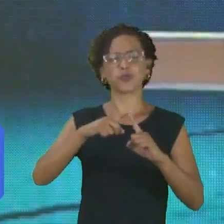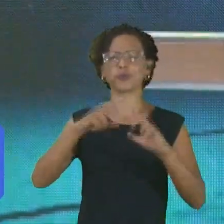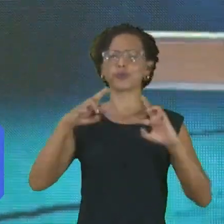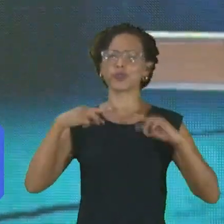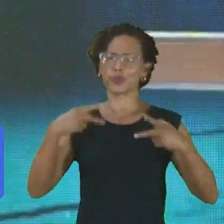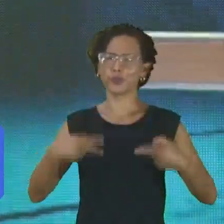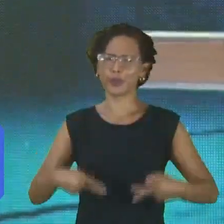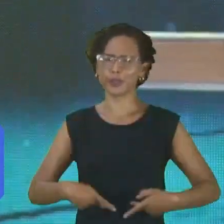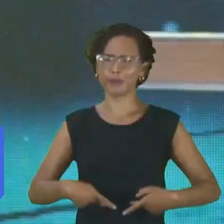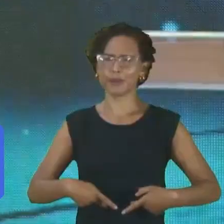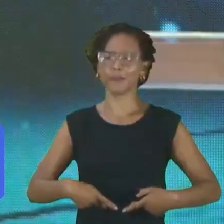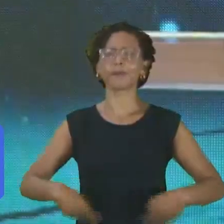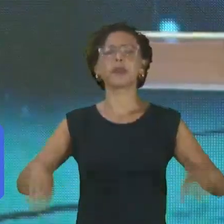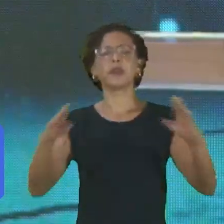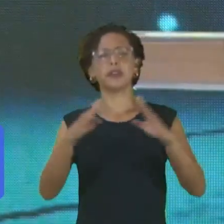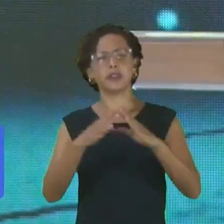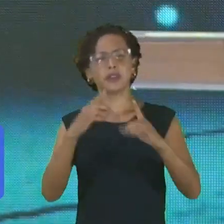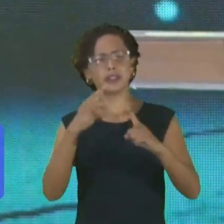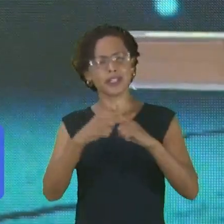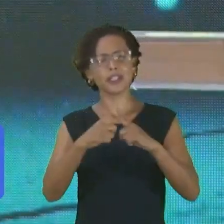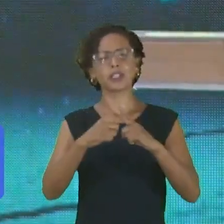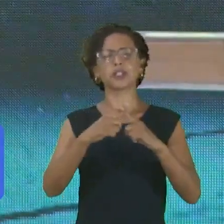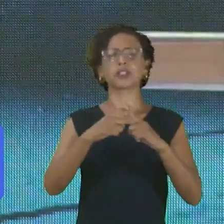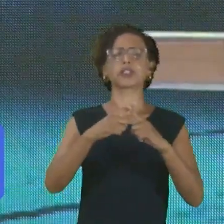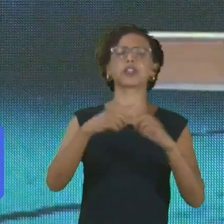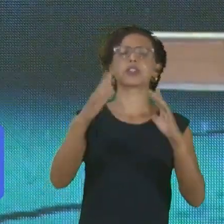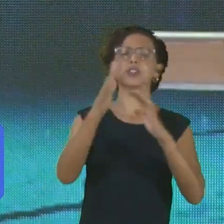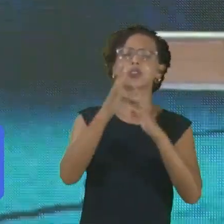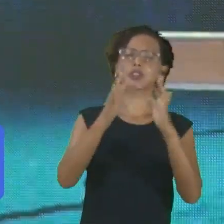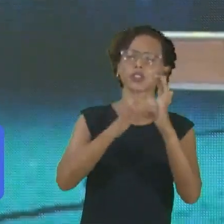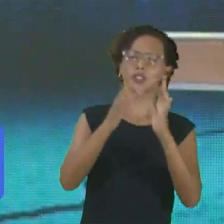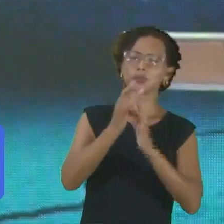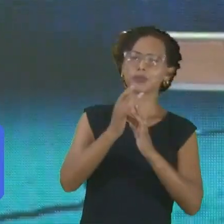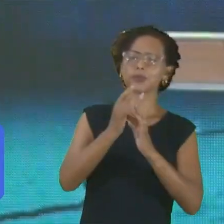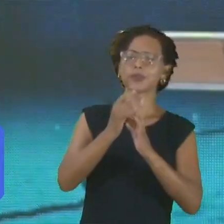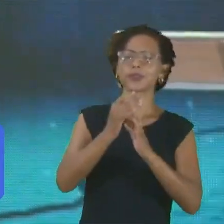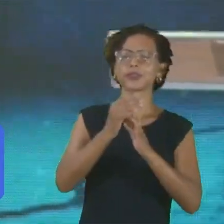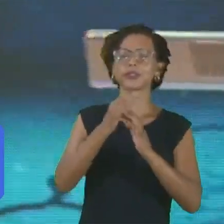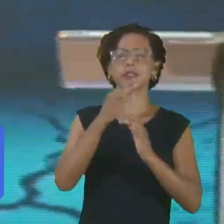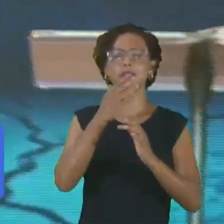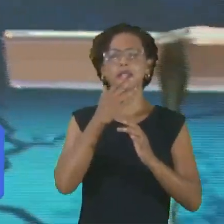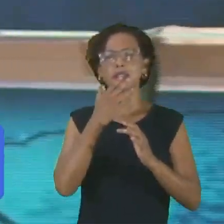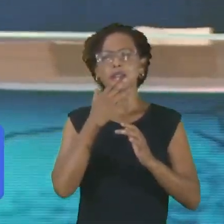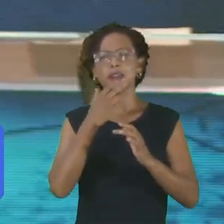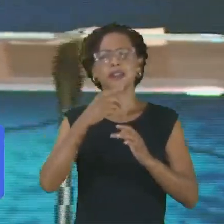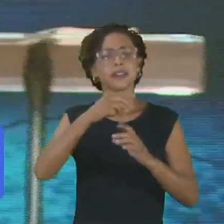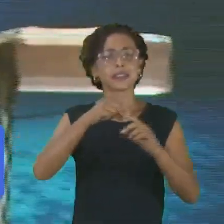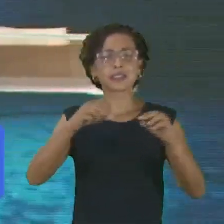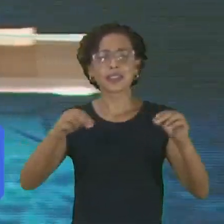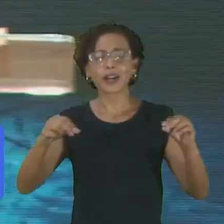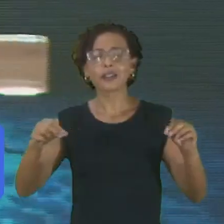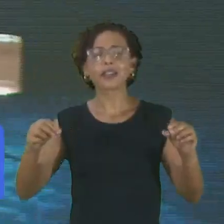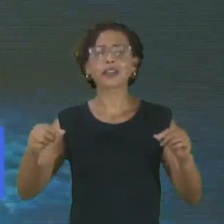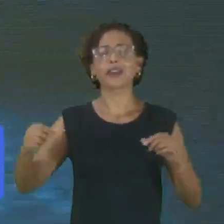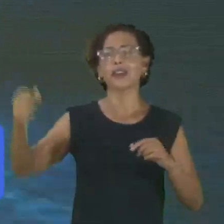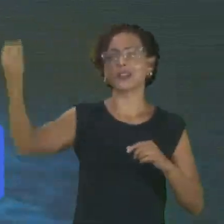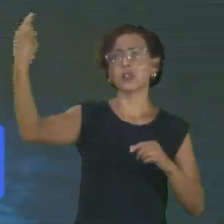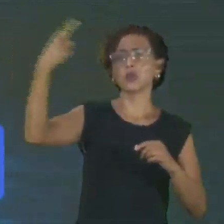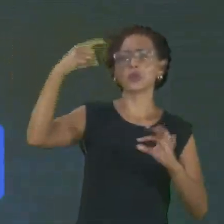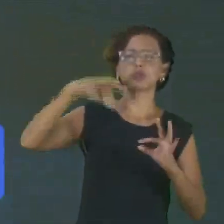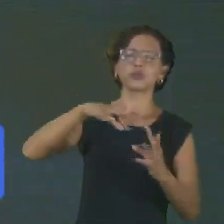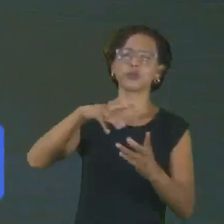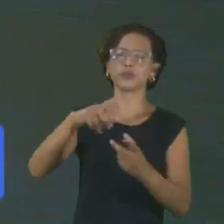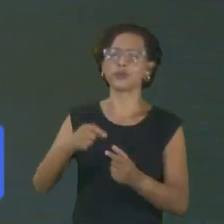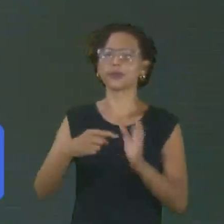de Jesus, sal da terra, luz do mundo, uma igreja que reflete a